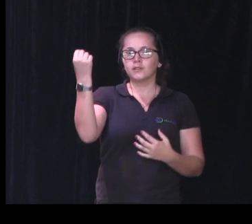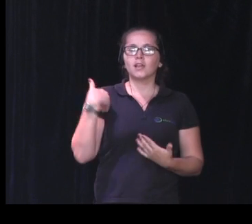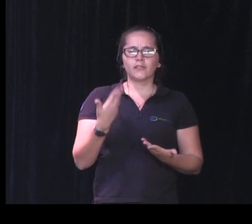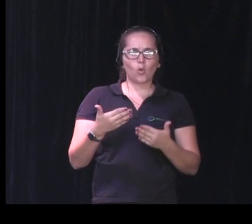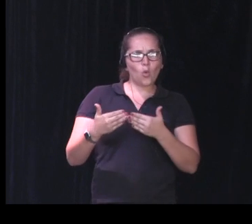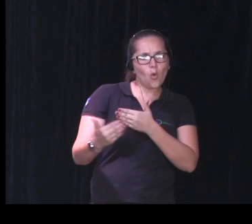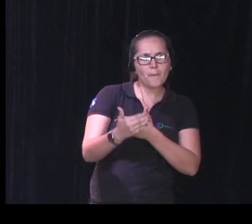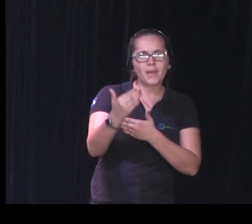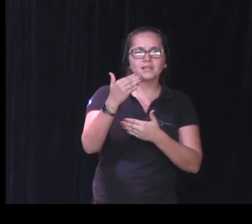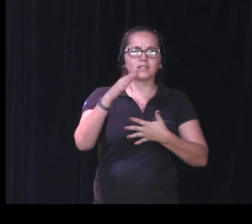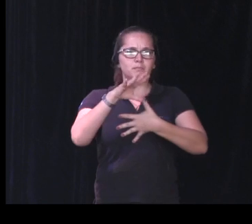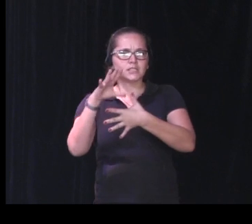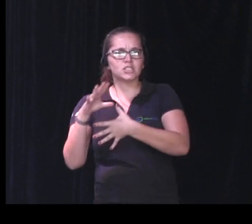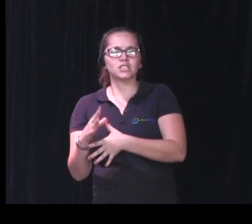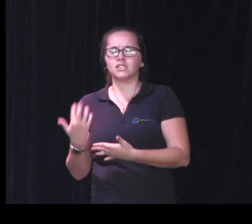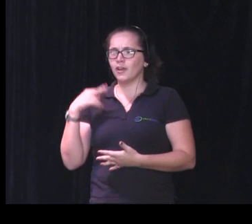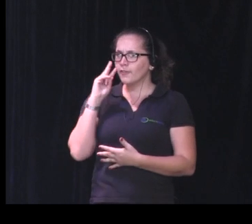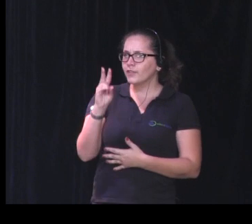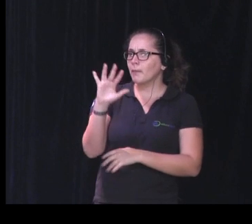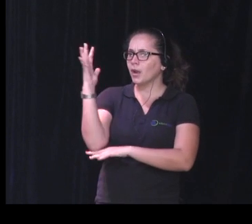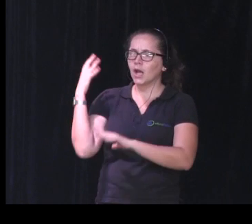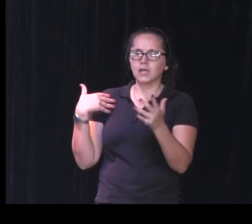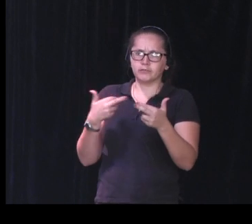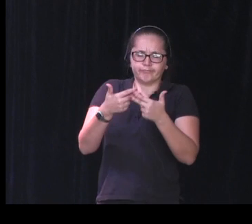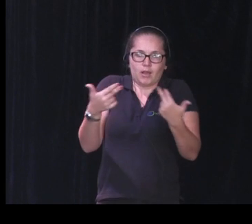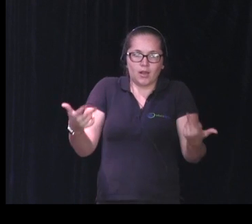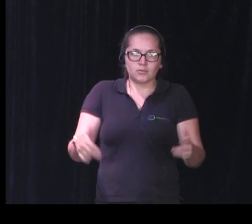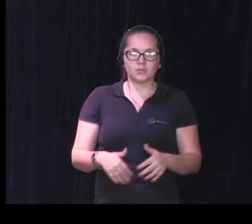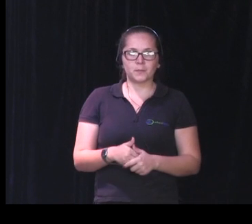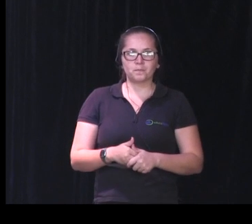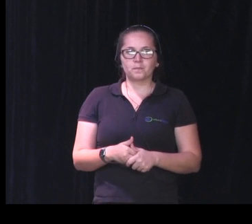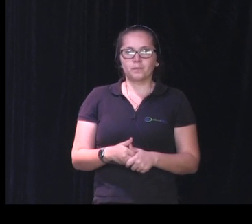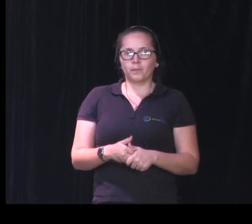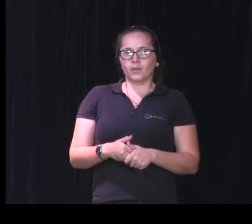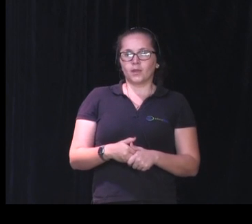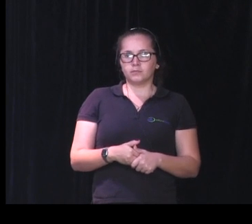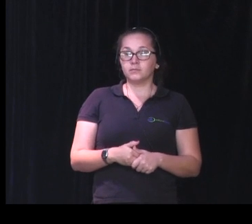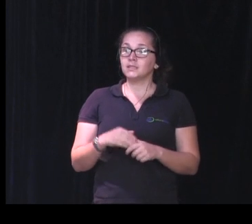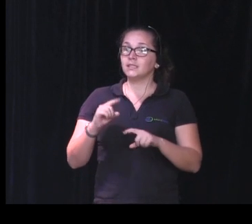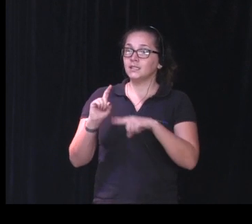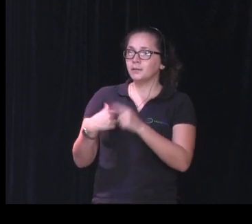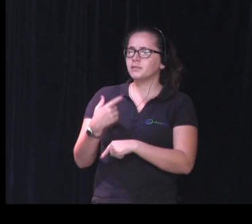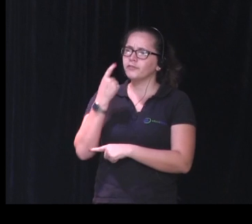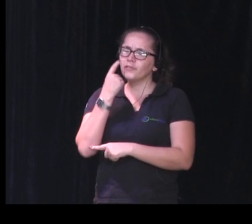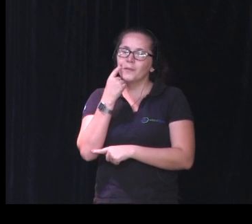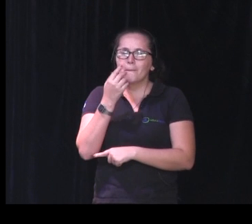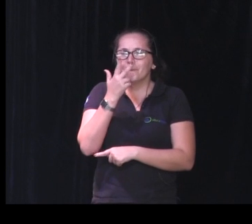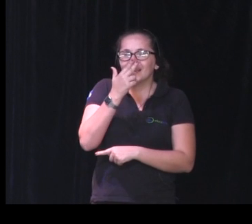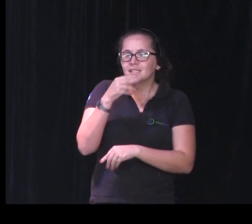geografia, vai fazendo um levantamento das plantas, etc. E vai deixando umas pistas